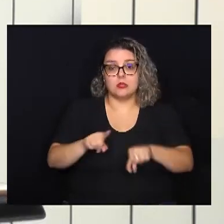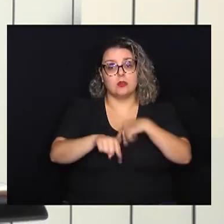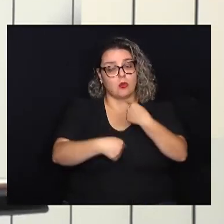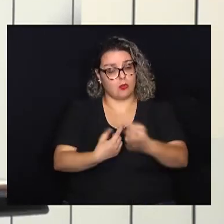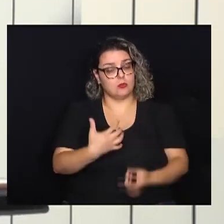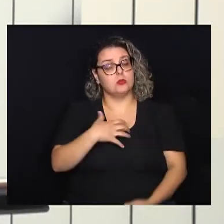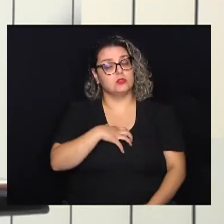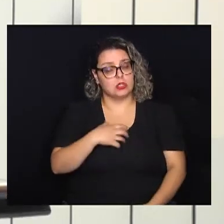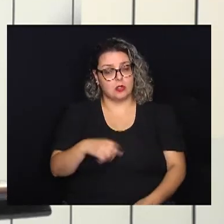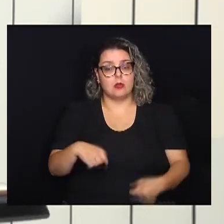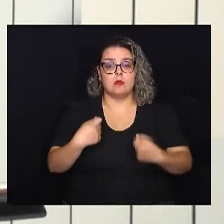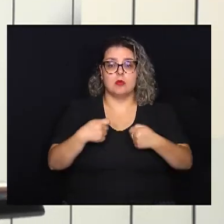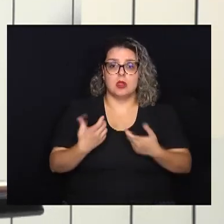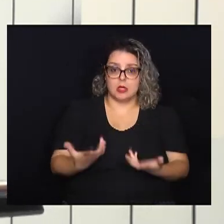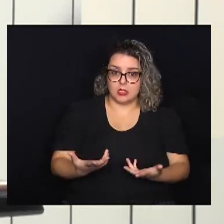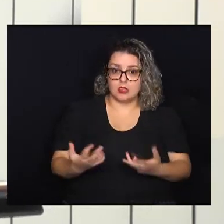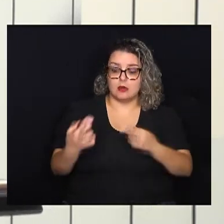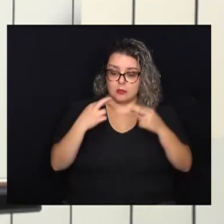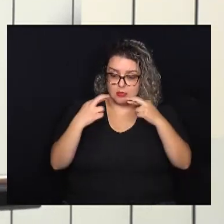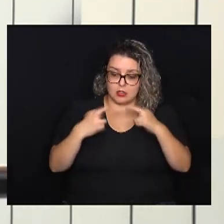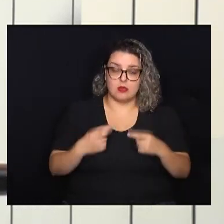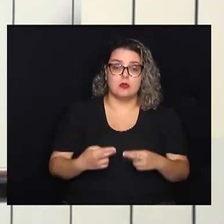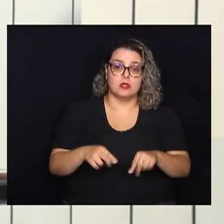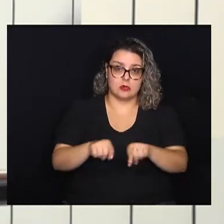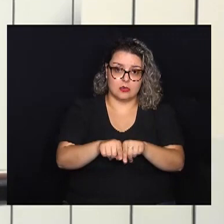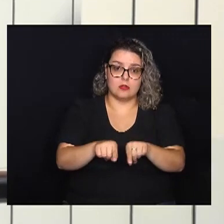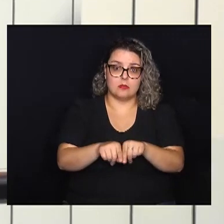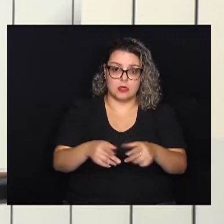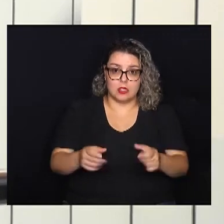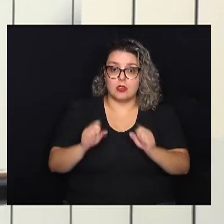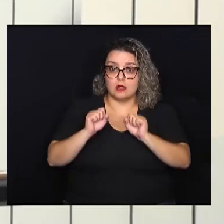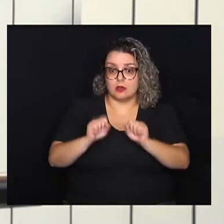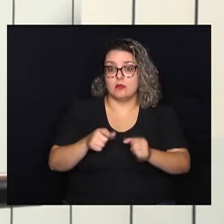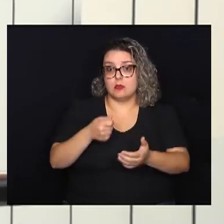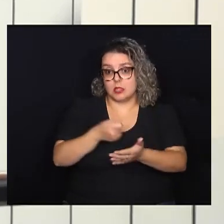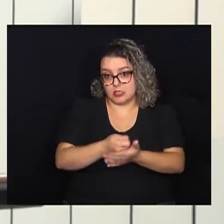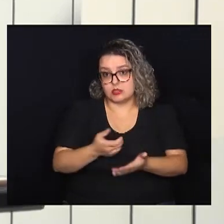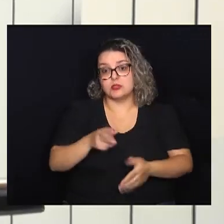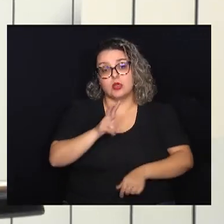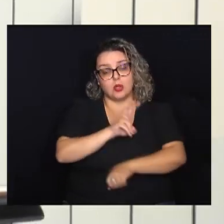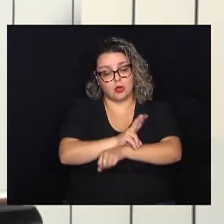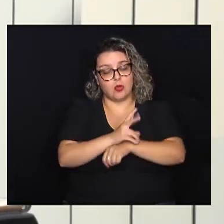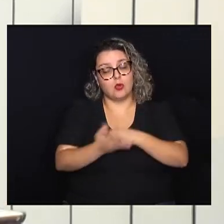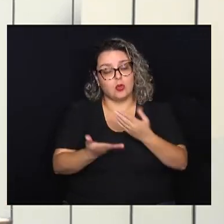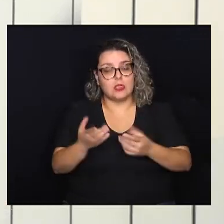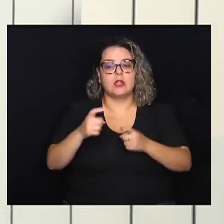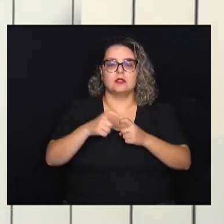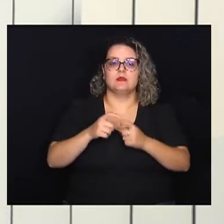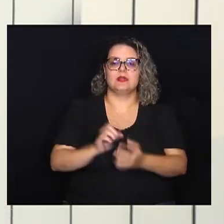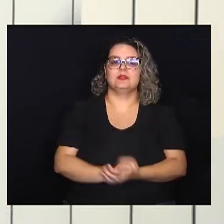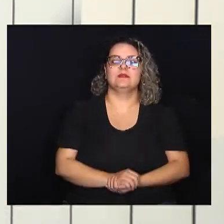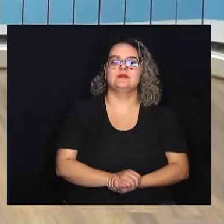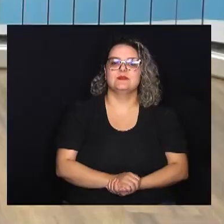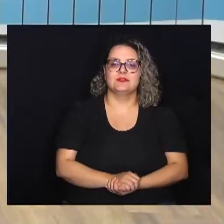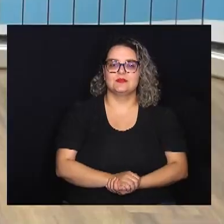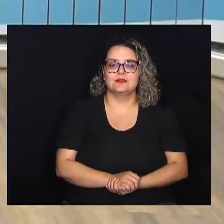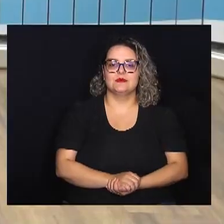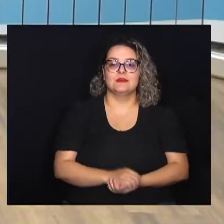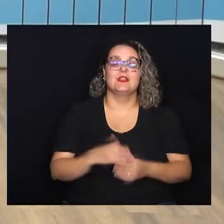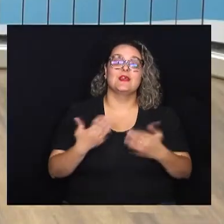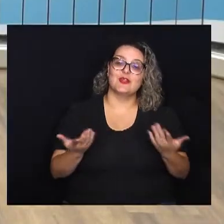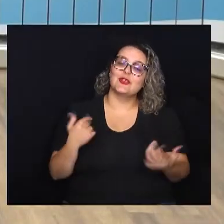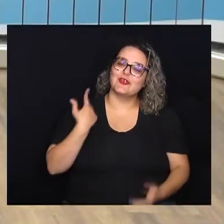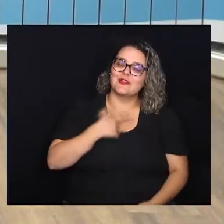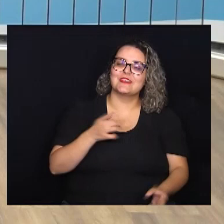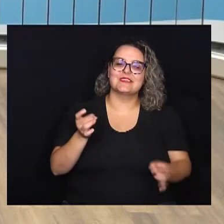que devem ser levados em consideração e podem exigir cuidados médicos e a gente fica